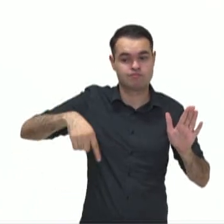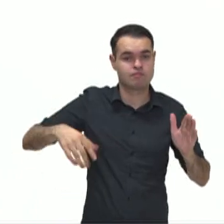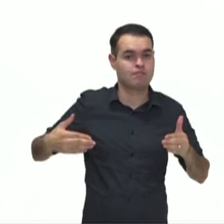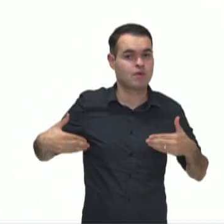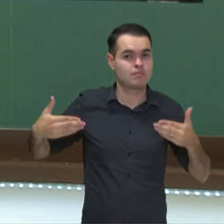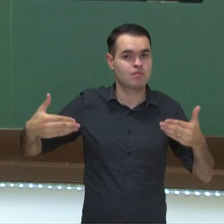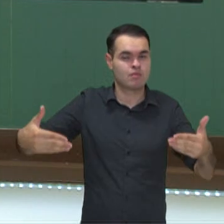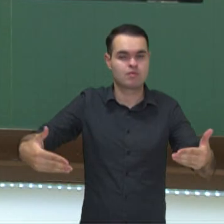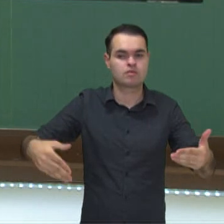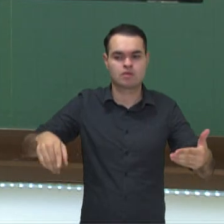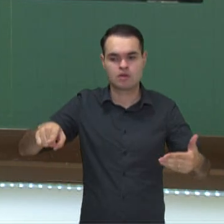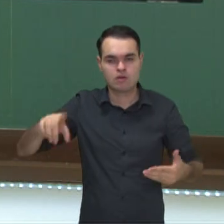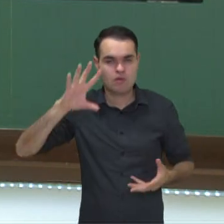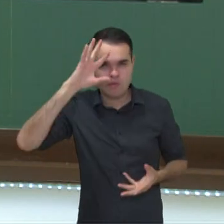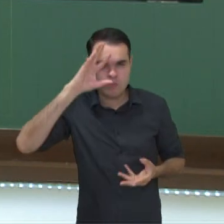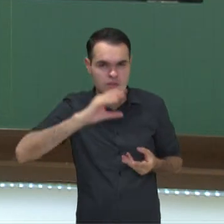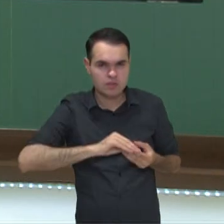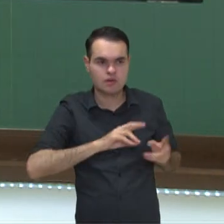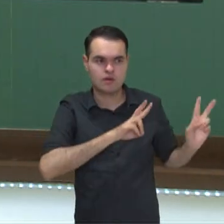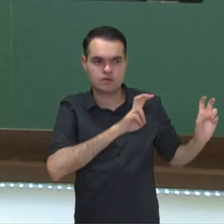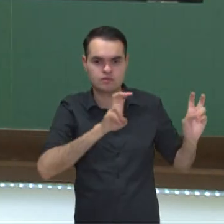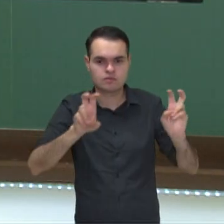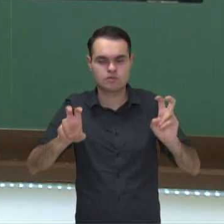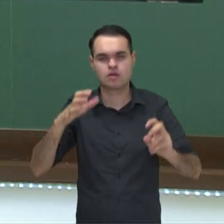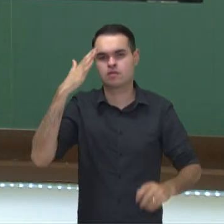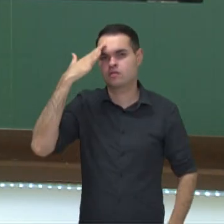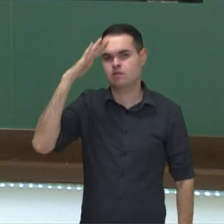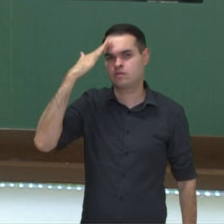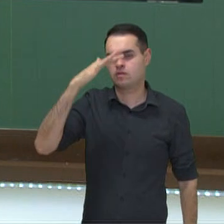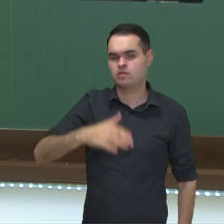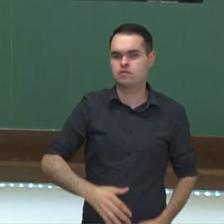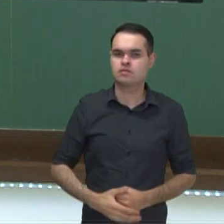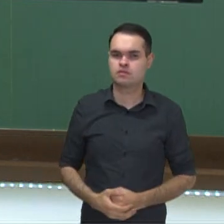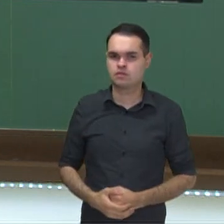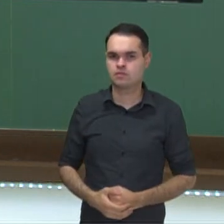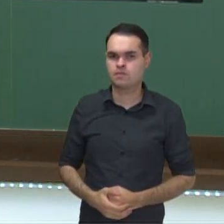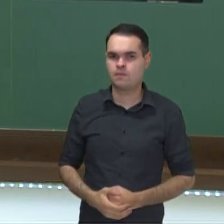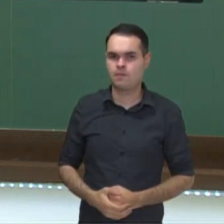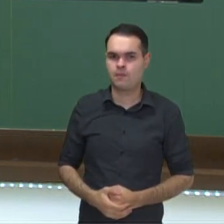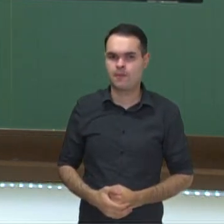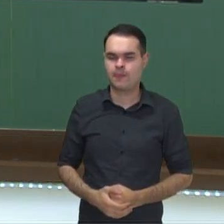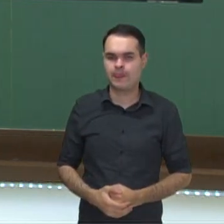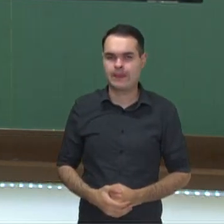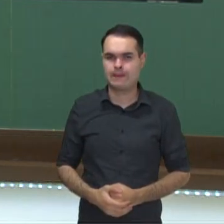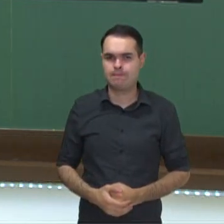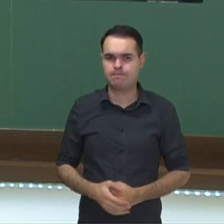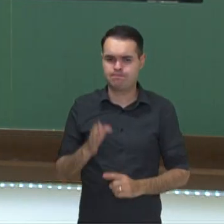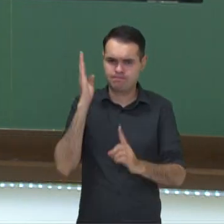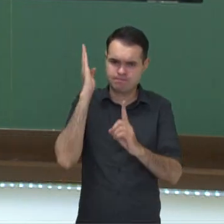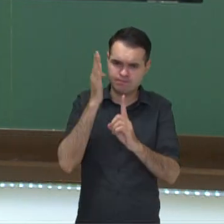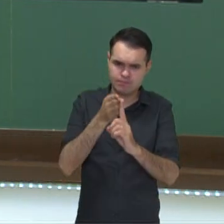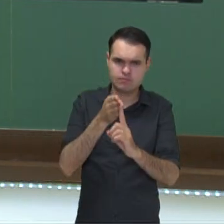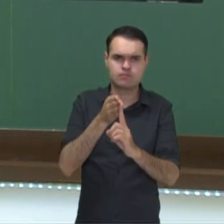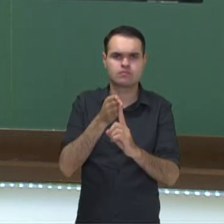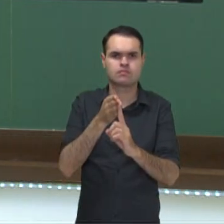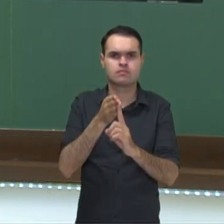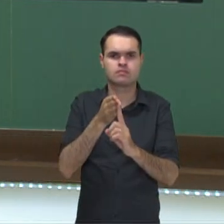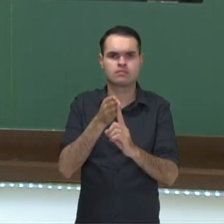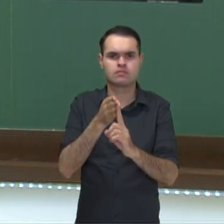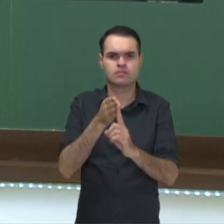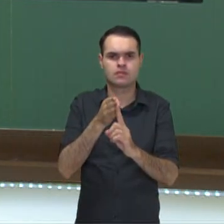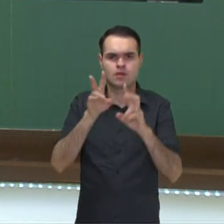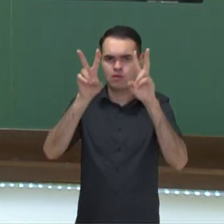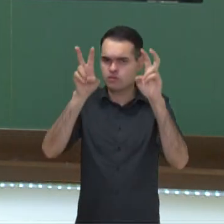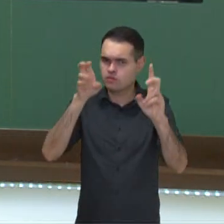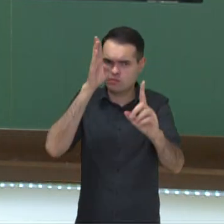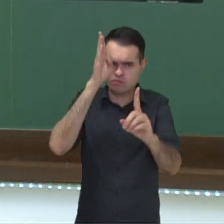o leitor possa compreender o assunto. De uma maneira que é objetiva, tem objetividade, vai